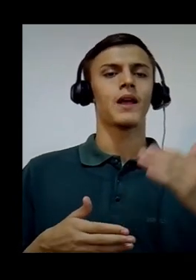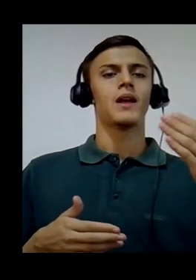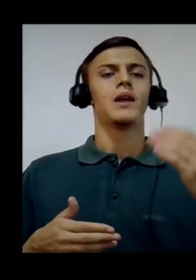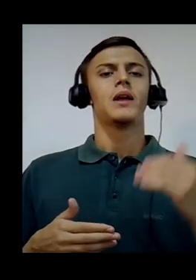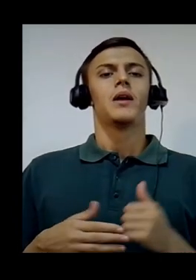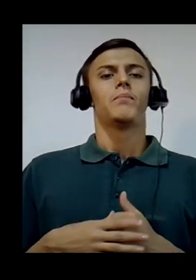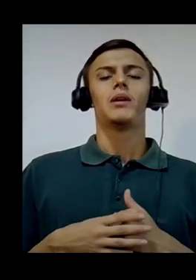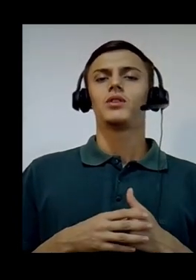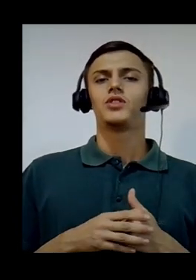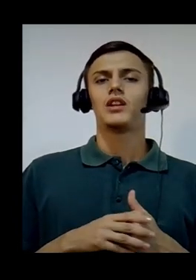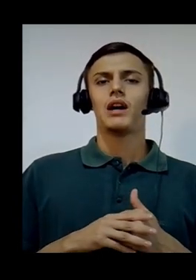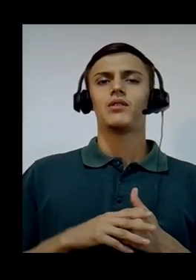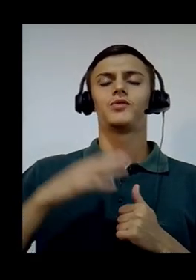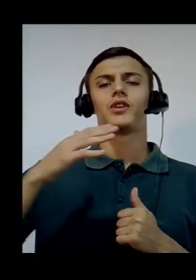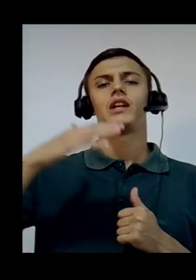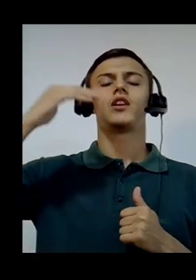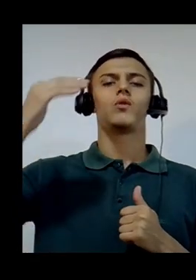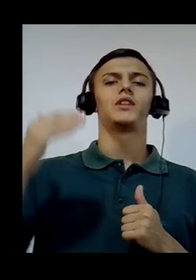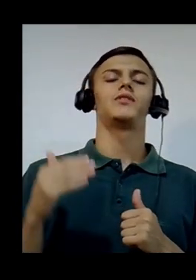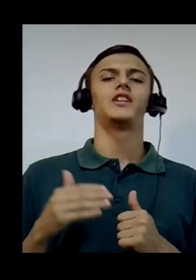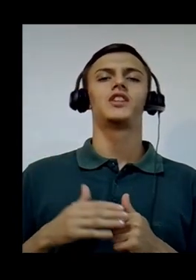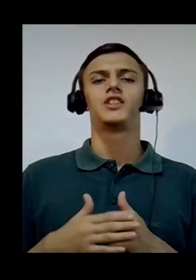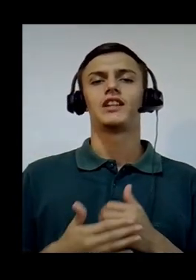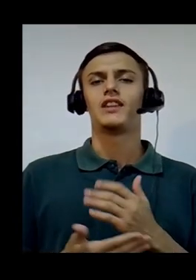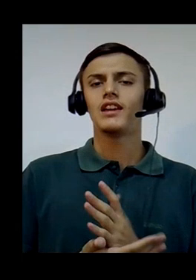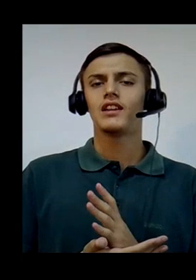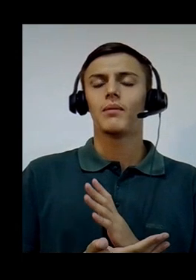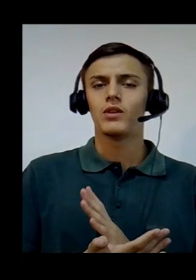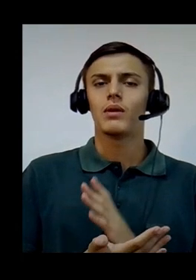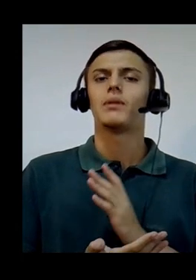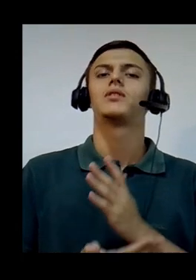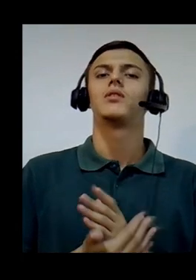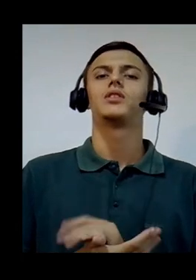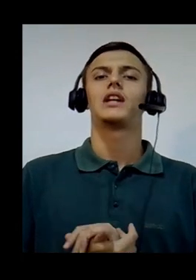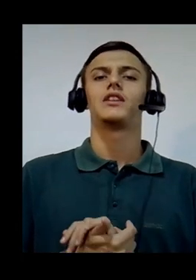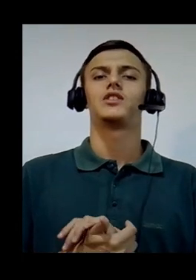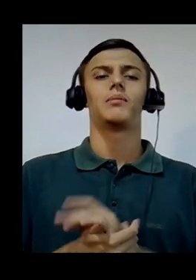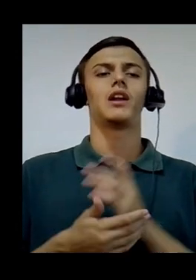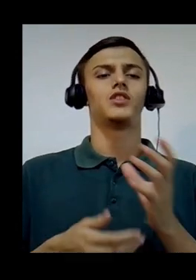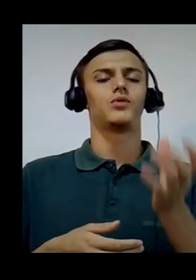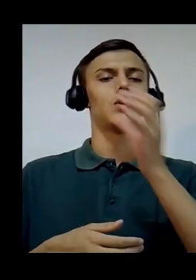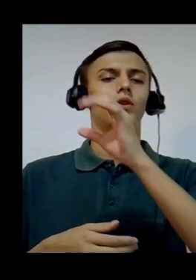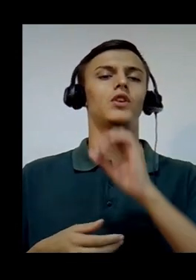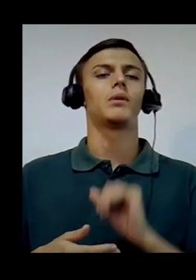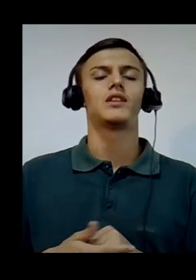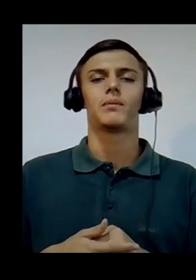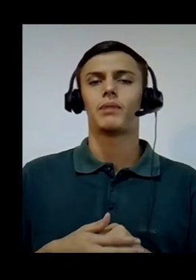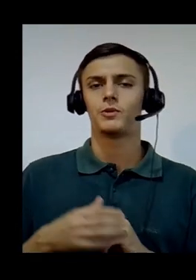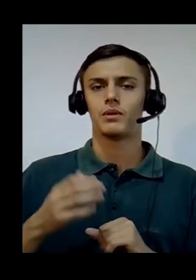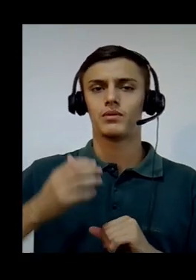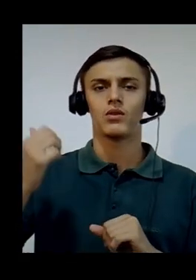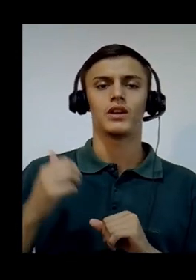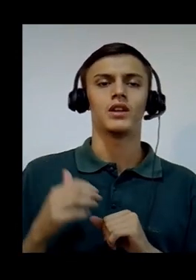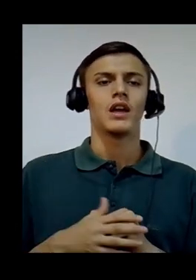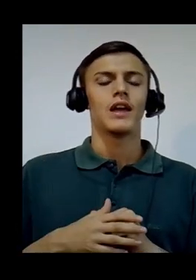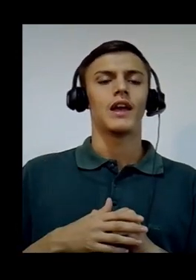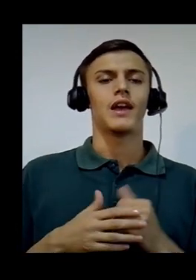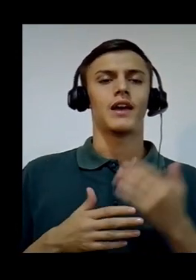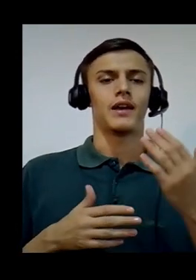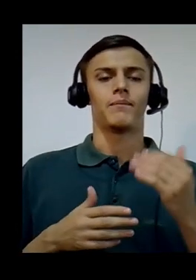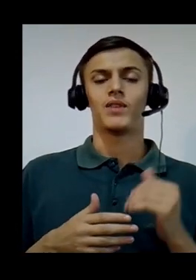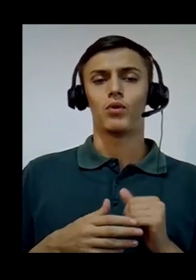né. Permissão de trabalho, se for realizar alguma atividade crítica, tem que abrir uma permissão de entrada de trabalho, a gente vê um pouquinho melhor essa parte de permissão